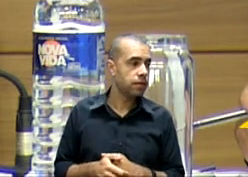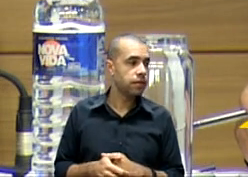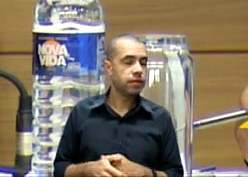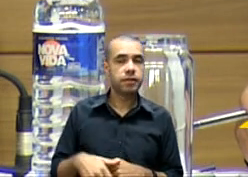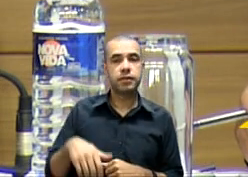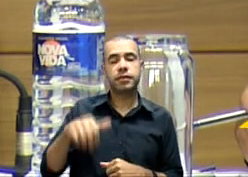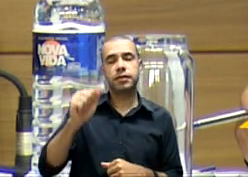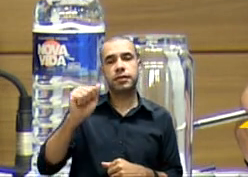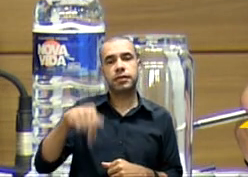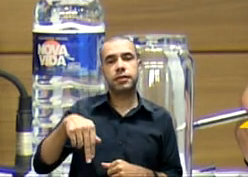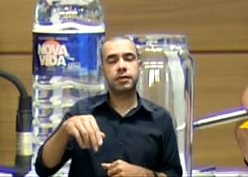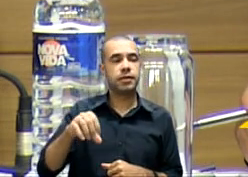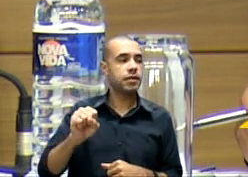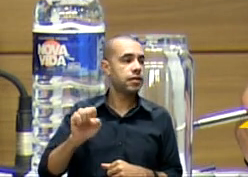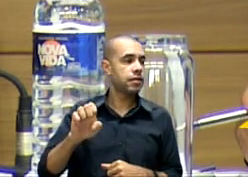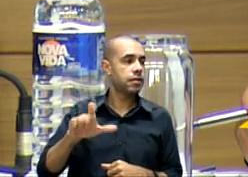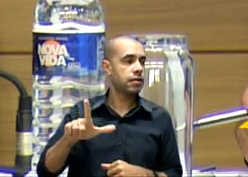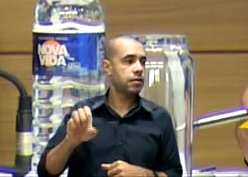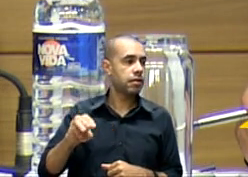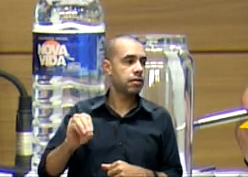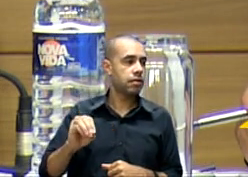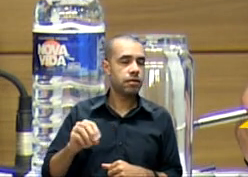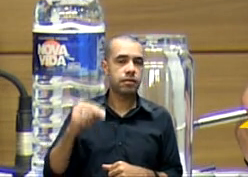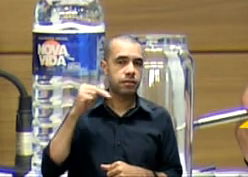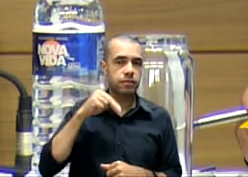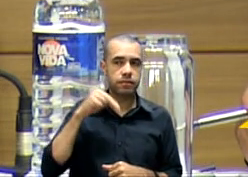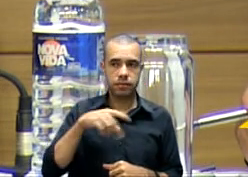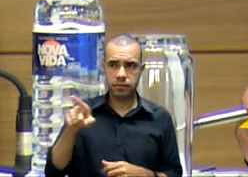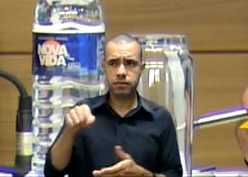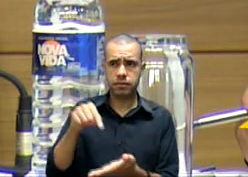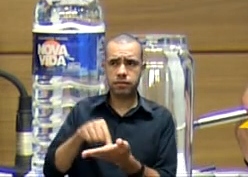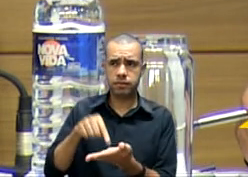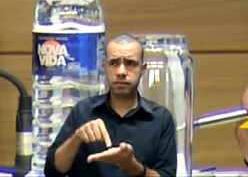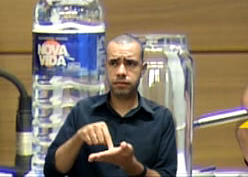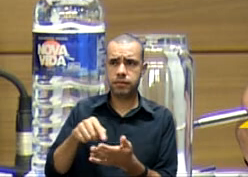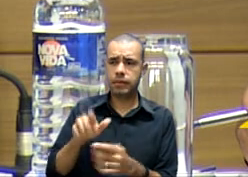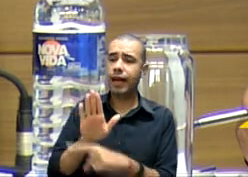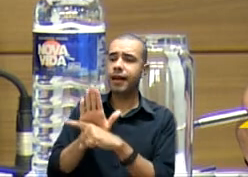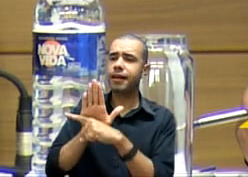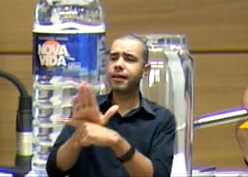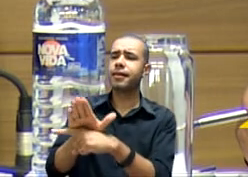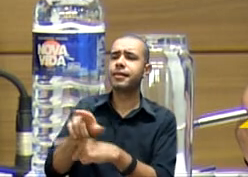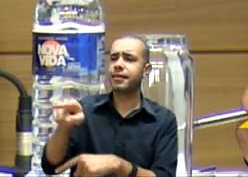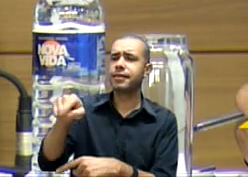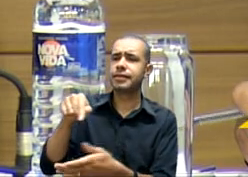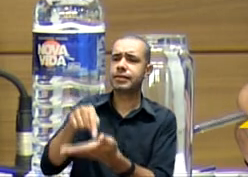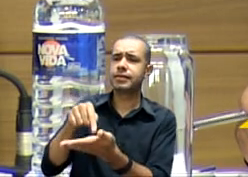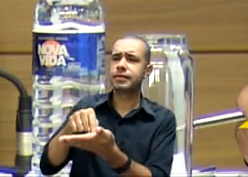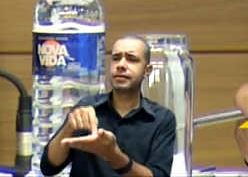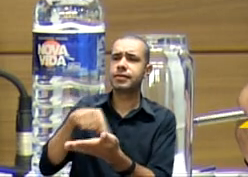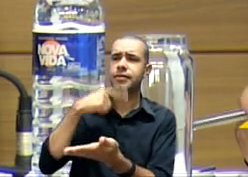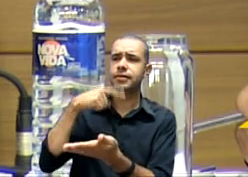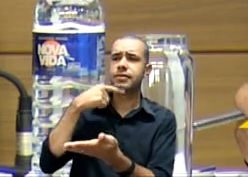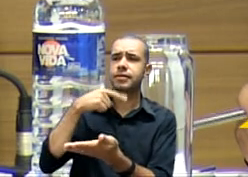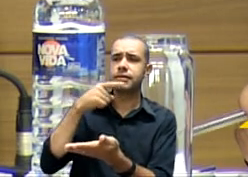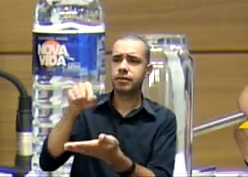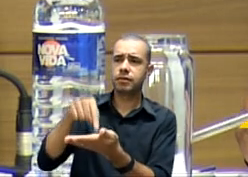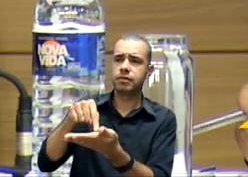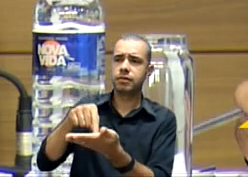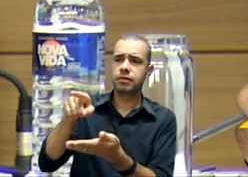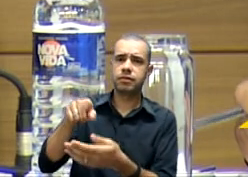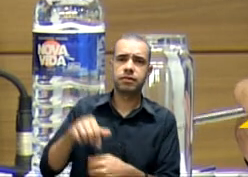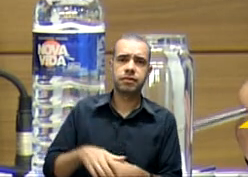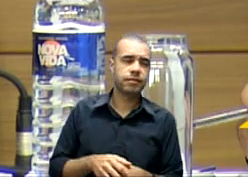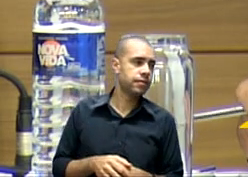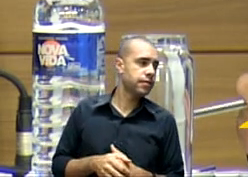vereador Anselmo Neto, fala para o Irineu também fazer o mesmo. Ajuda o Irineu aí, ó, tá com um probleminha na maquininha dele, ó.